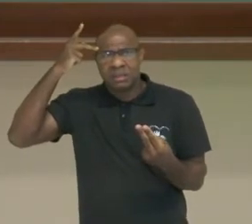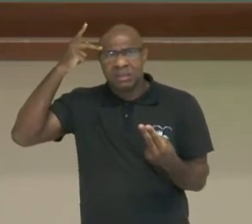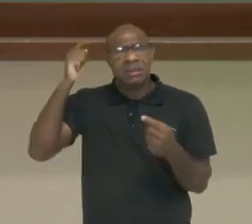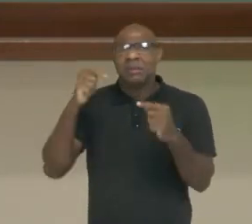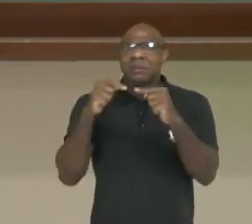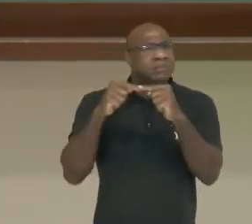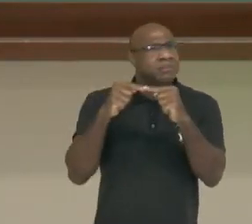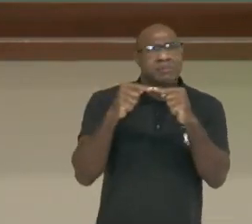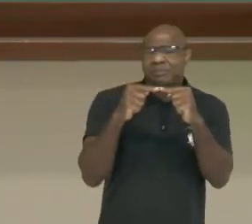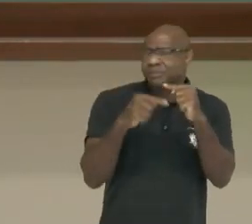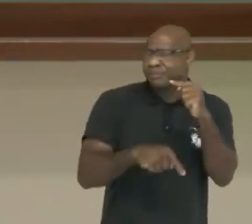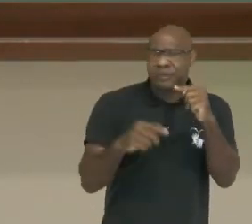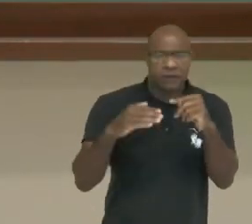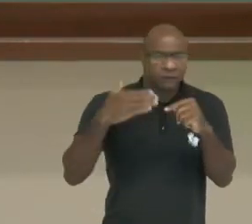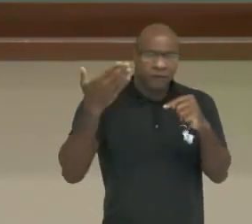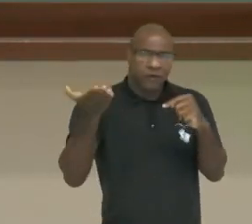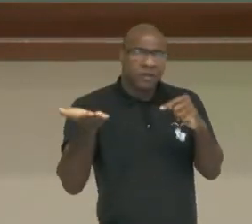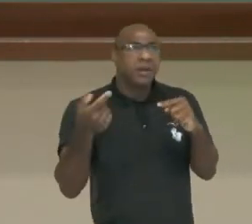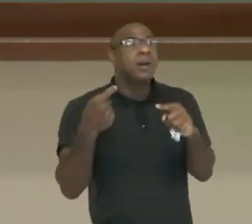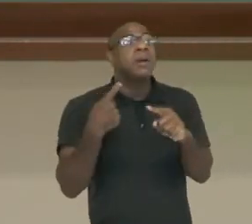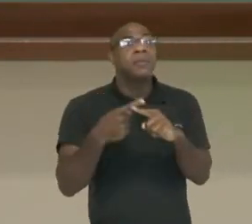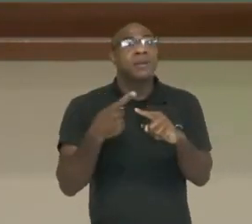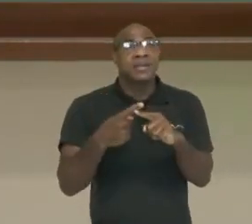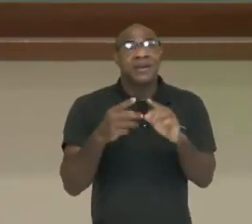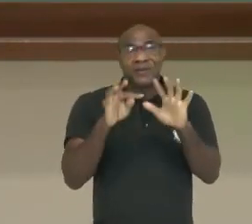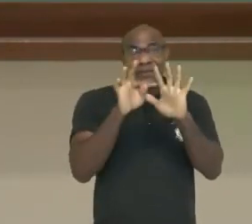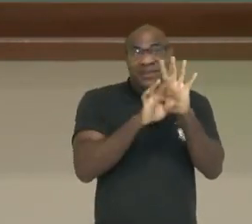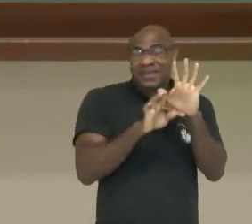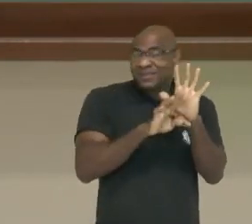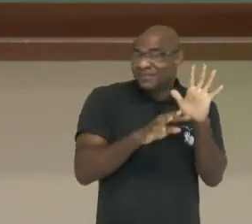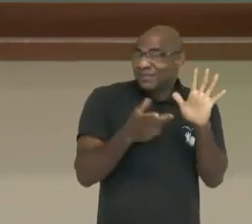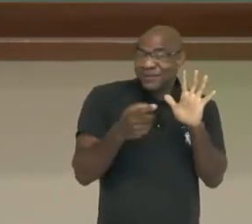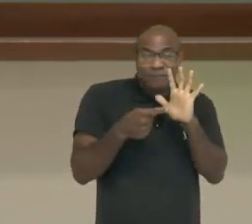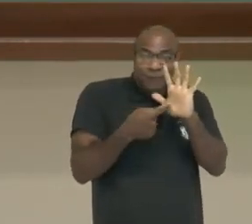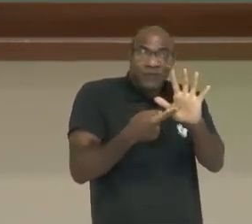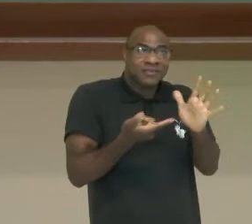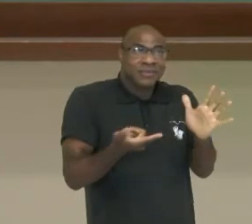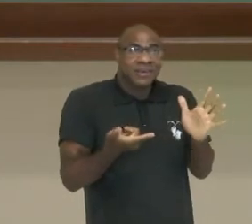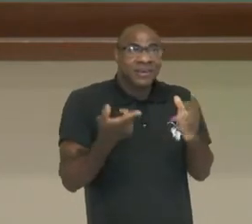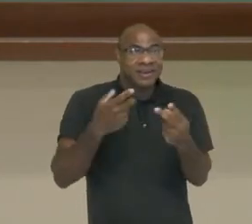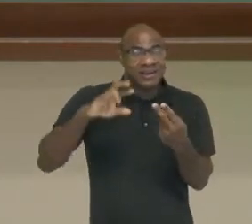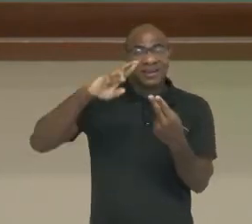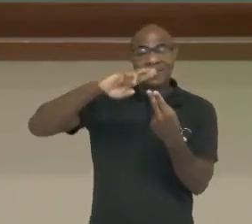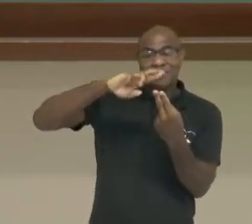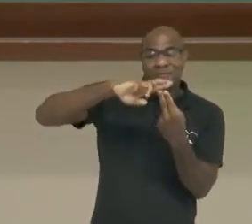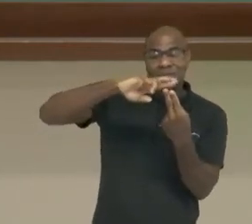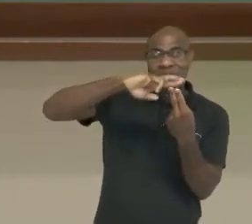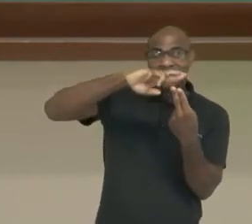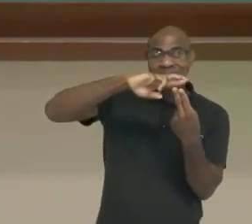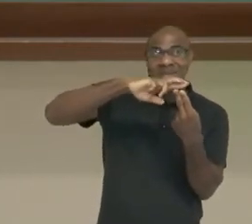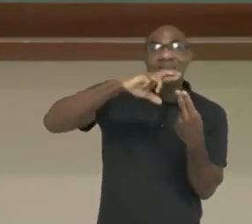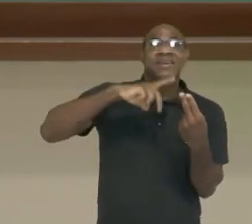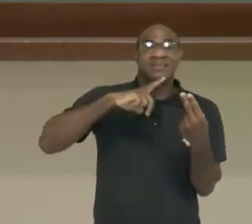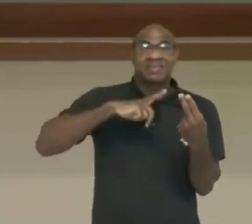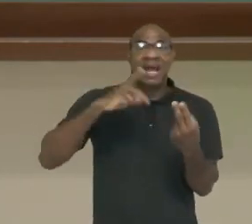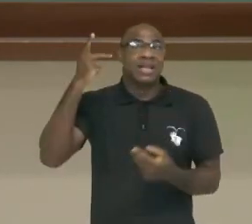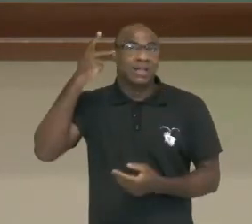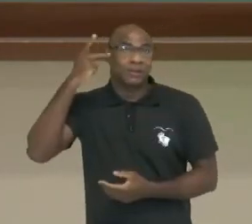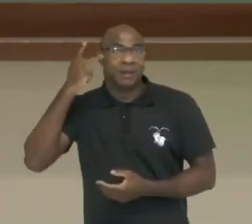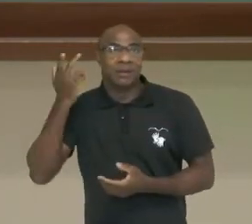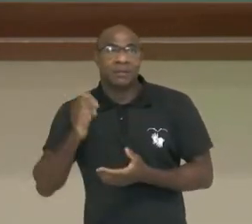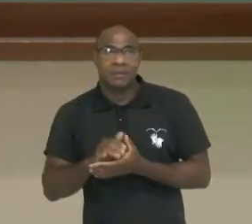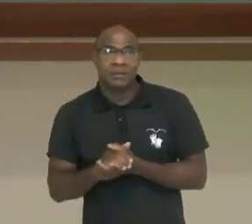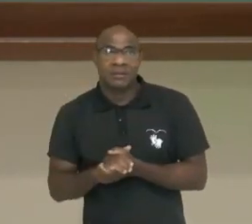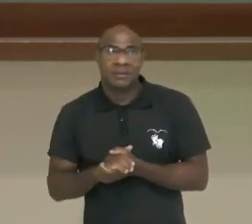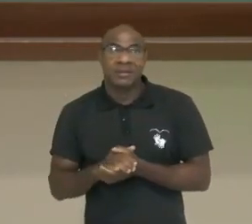incoerência externa? Porque o próprio texto, vamos ver, o próprio texto, o Museu Oscar Niemeyer está em São Paulo.